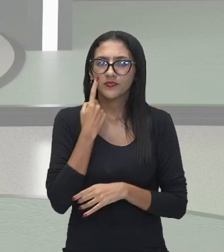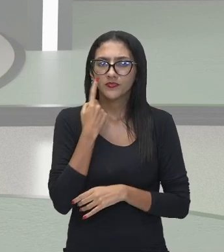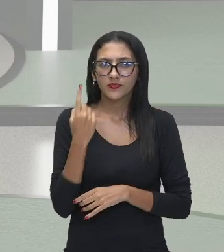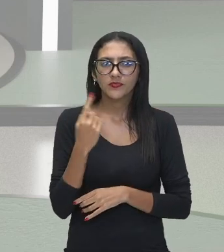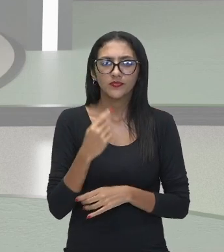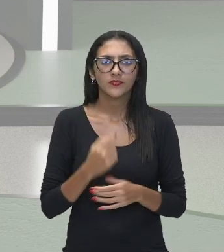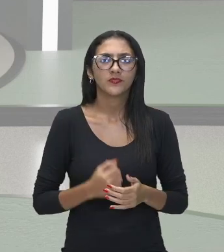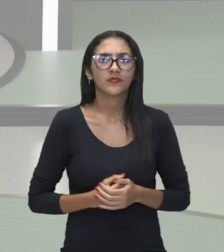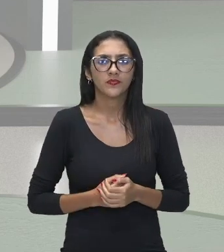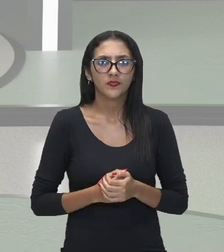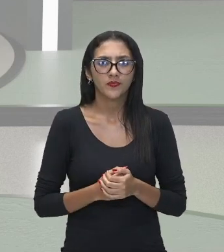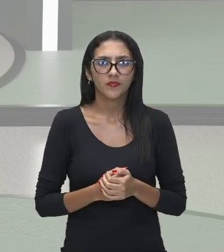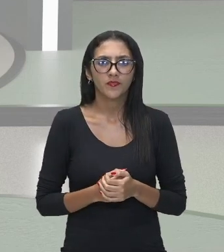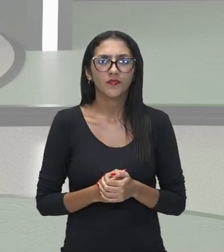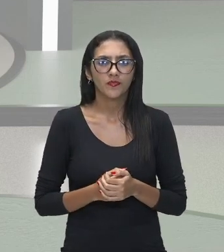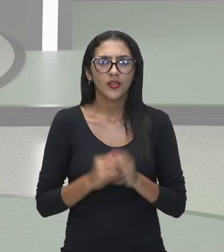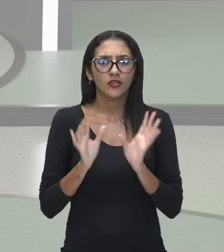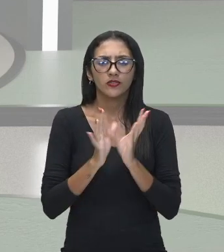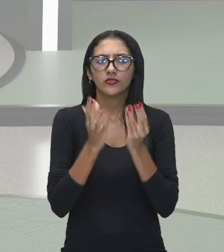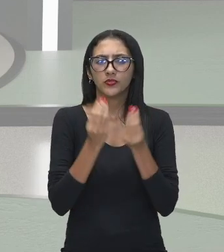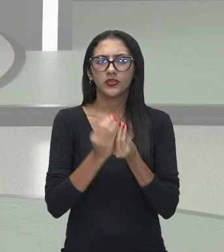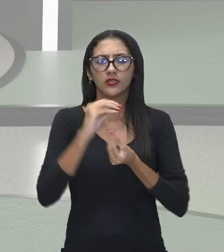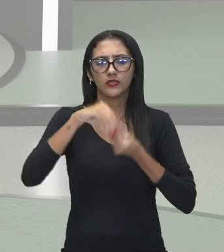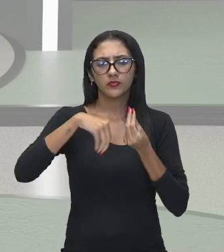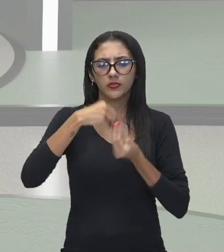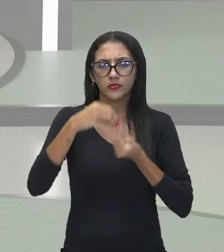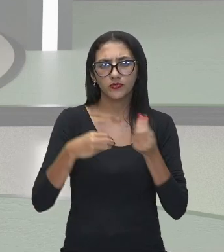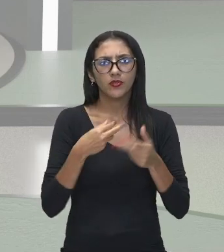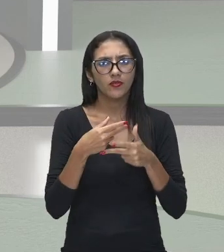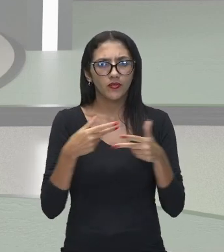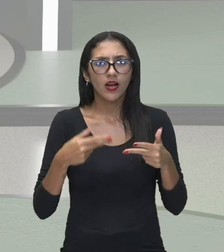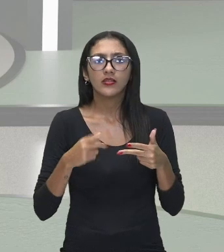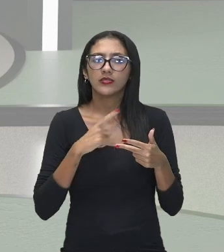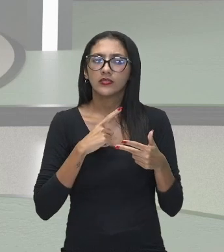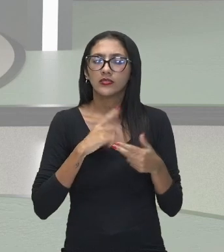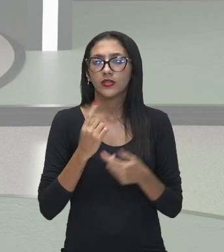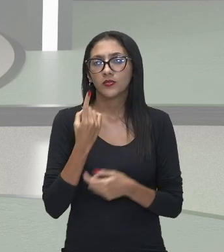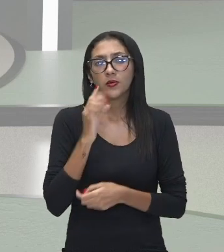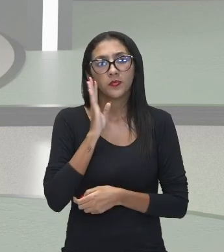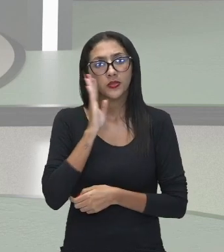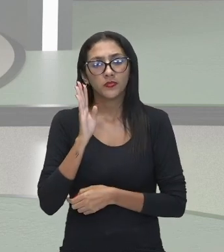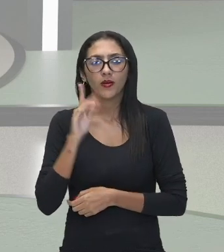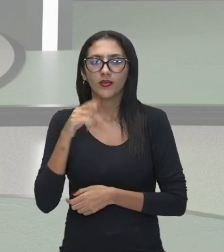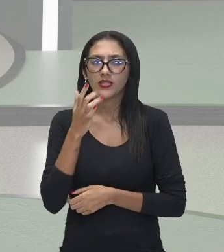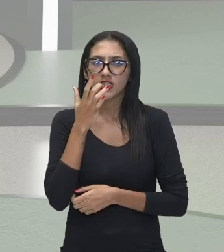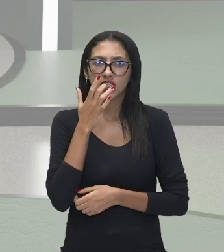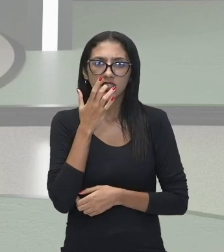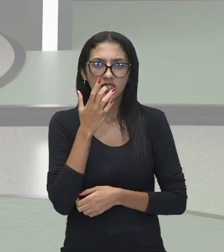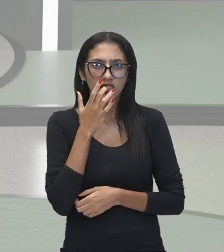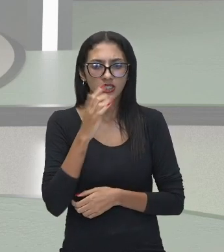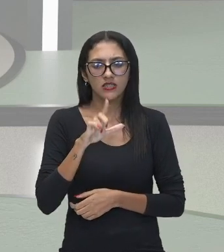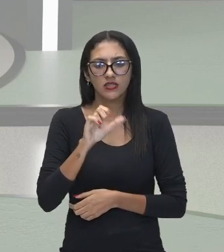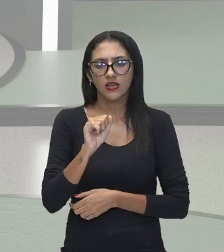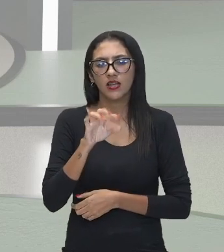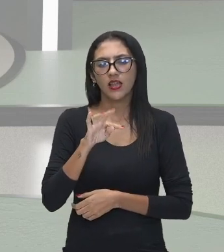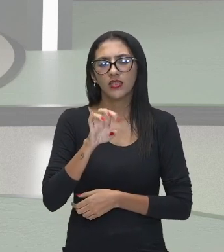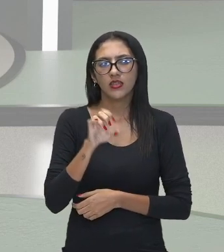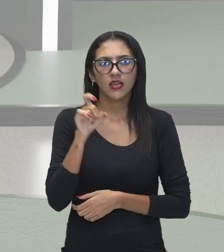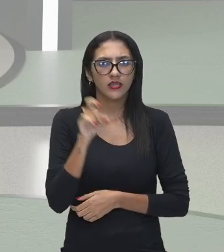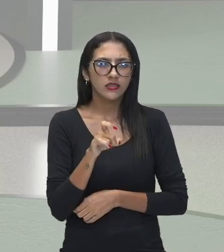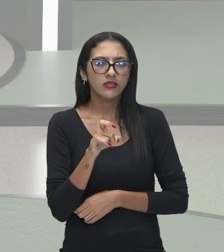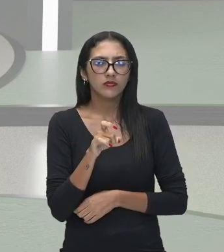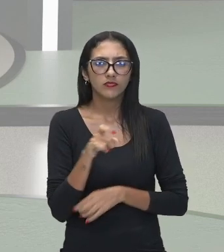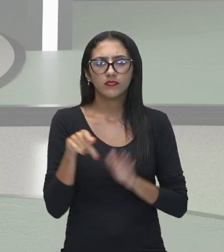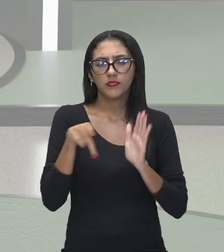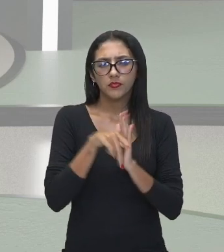esse terpeno, que é um conjunto de substâncias das quais destacam aqui o látex, que é retirado da seringueira.